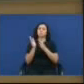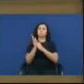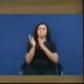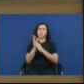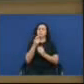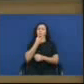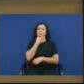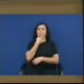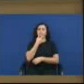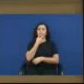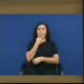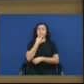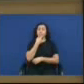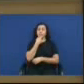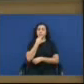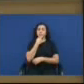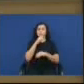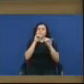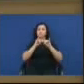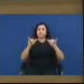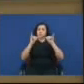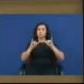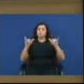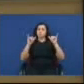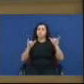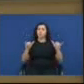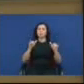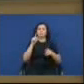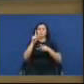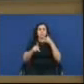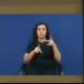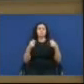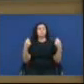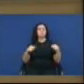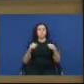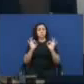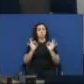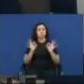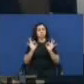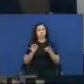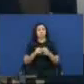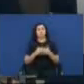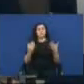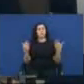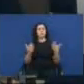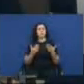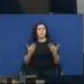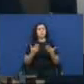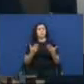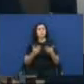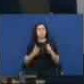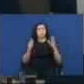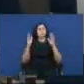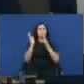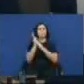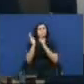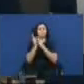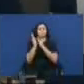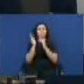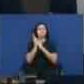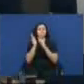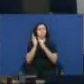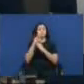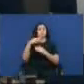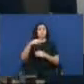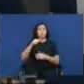vereadora Érica. Informar a população realmente é preciso. E hoje eu tenho que aqui parabenizar ao